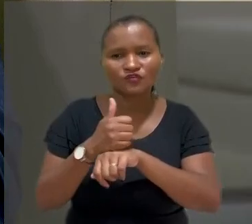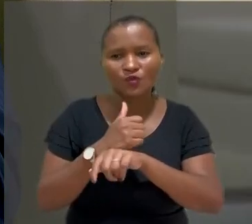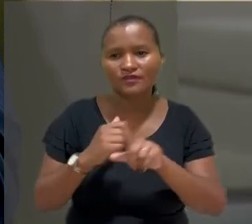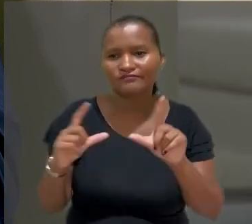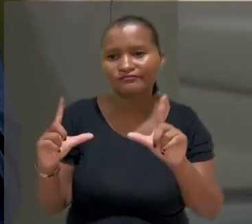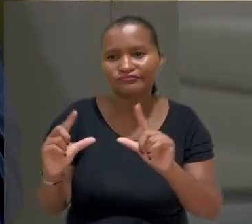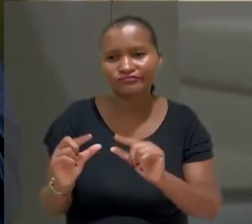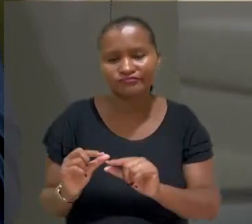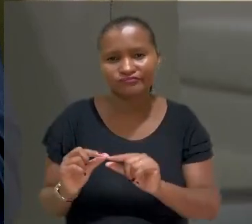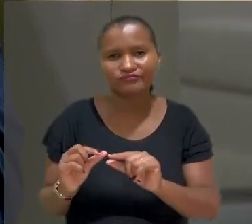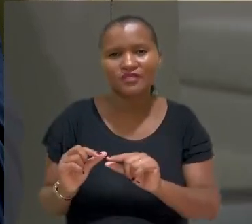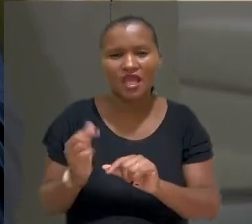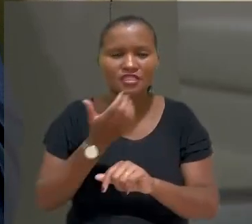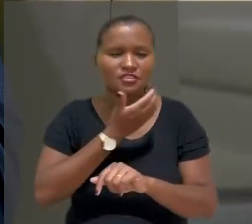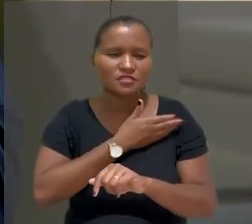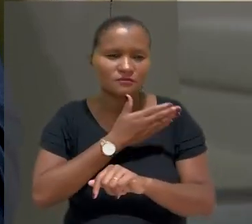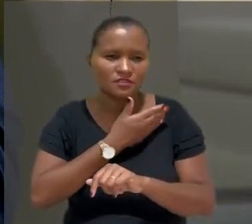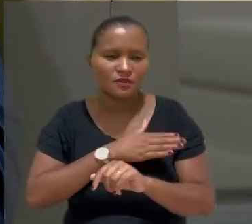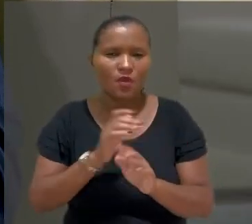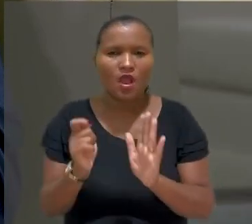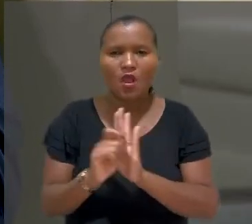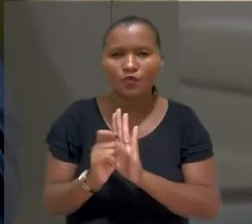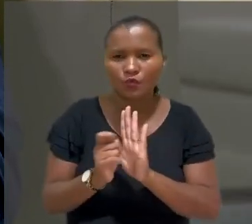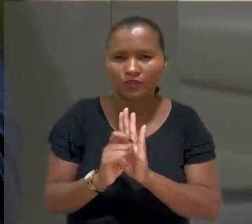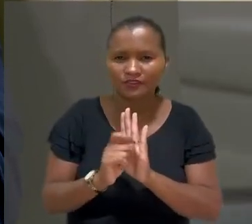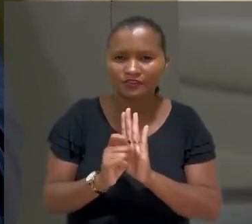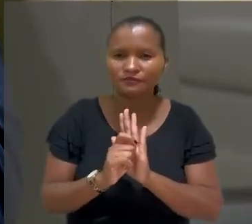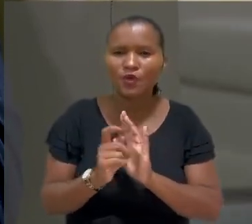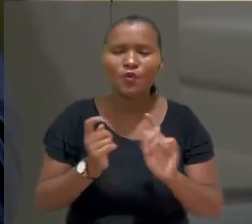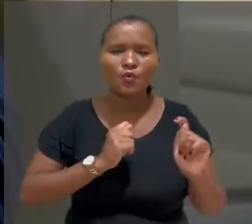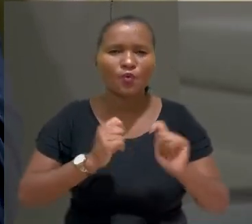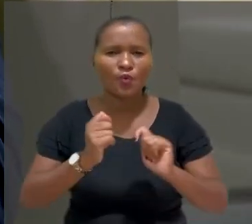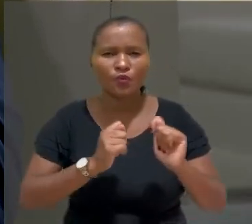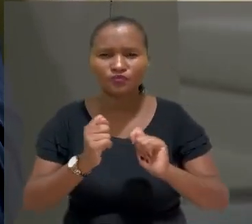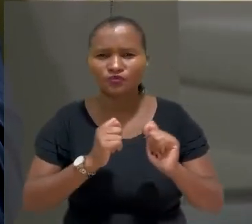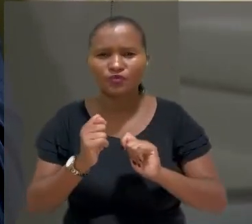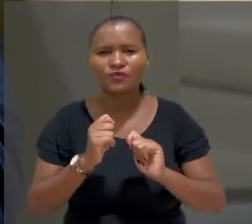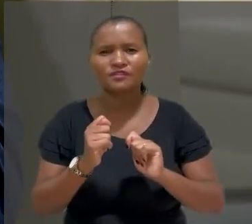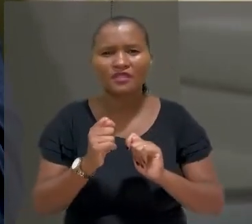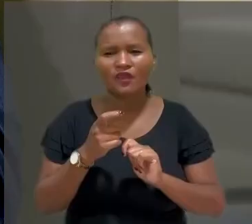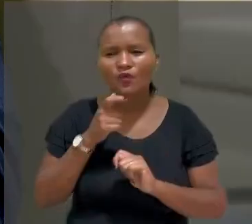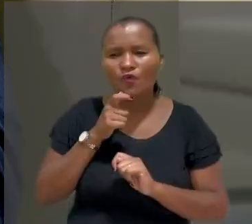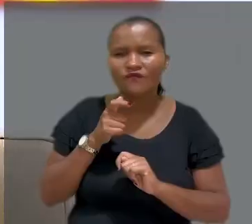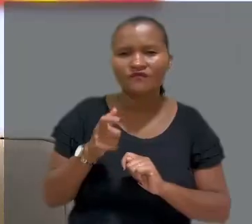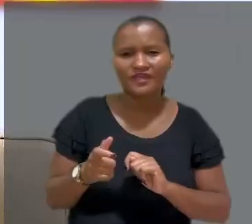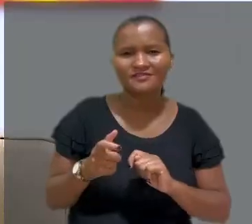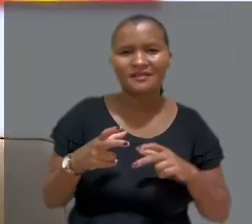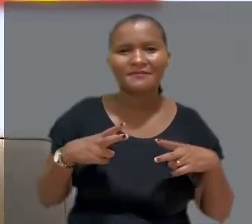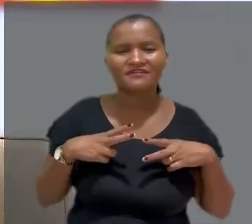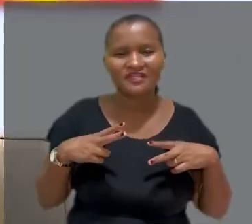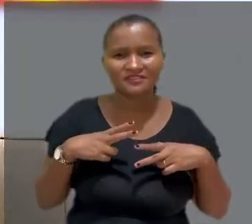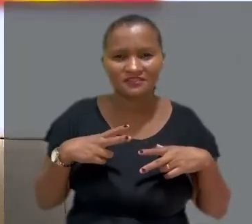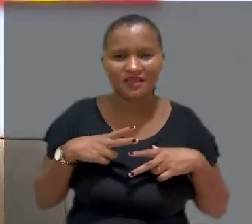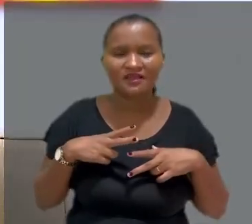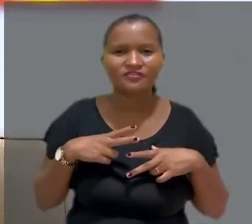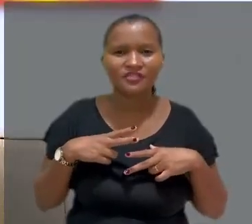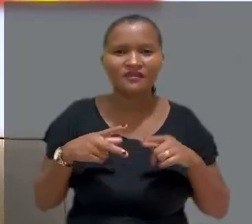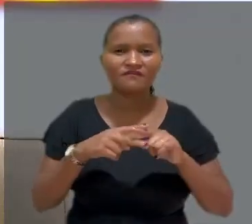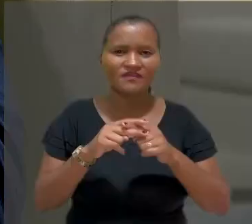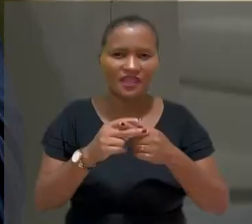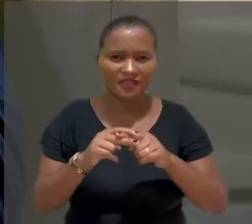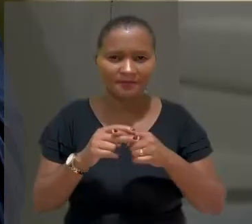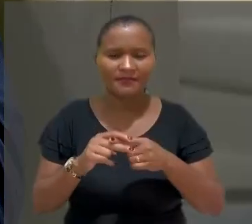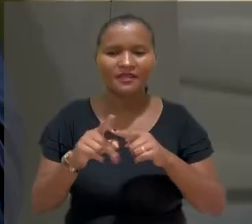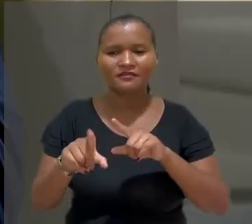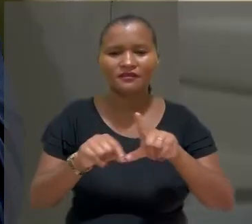de postos de trabalho, à discriminação algorítmica, o controle intensivo com ofensa à